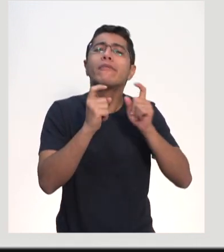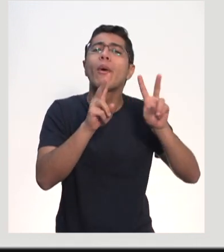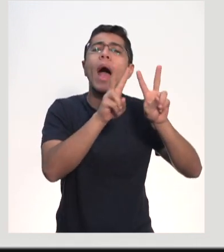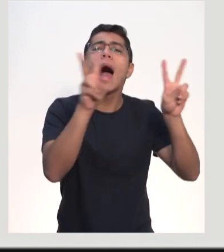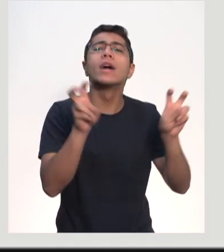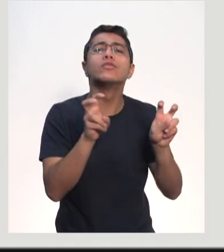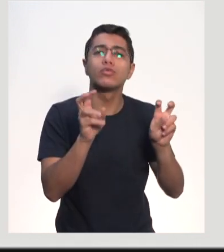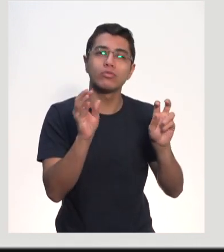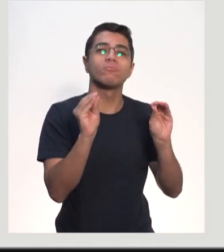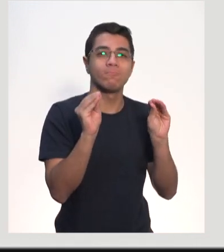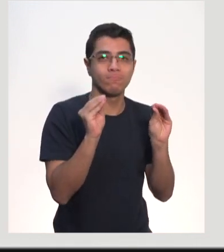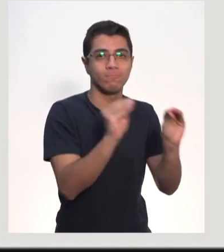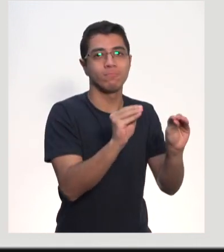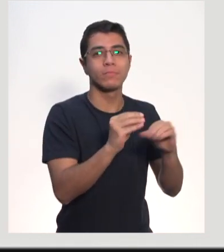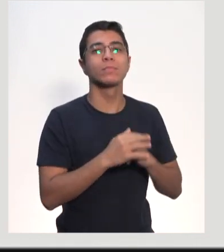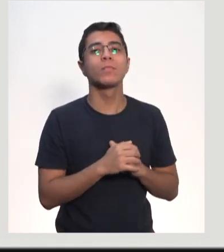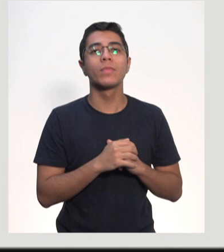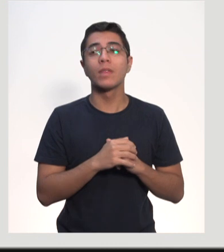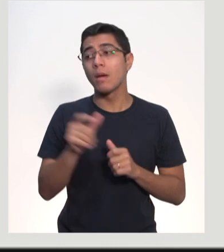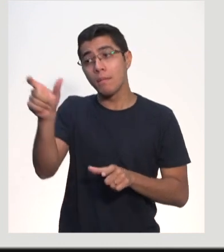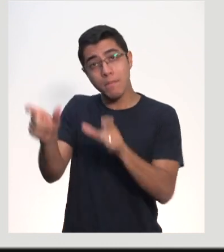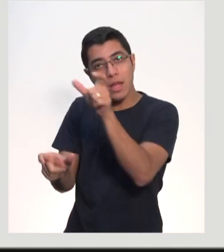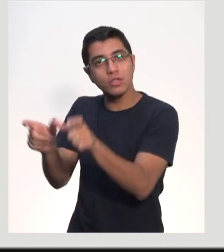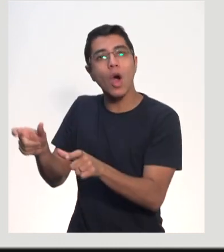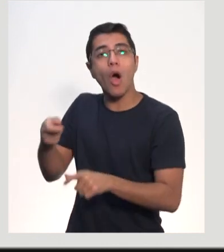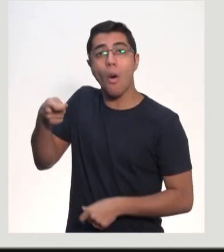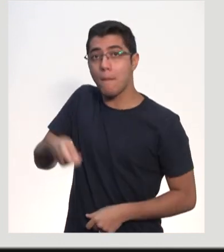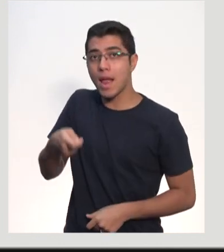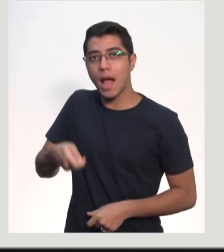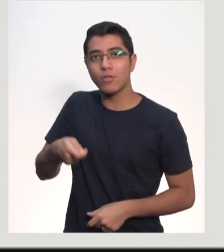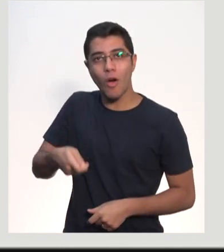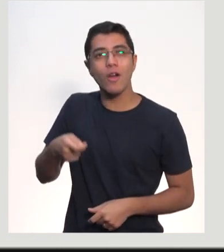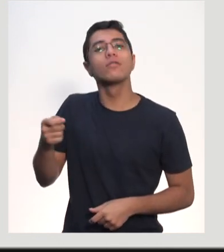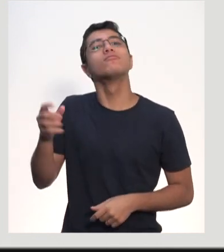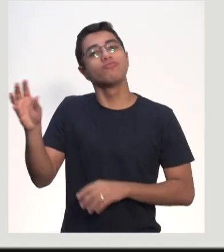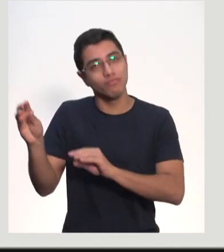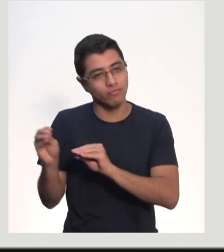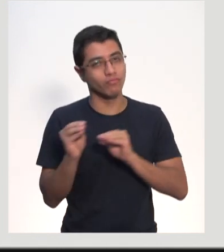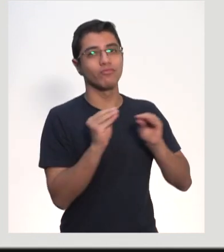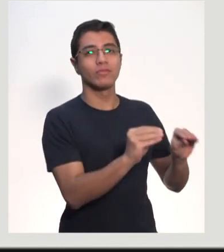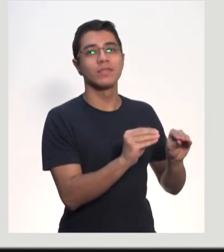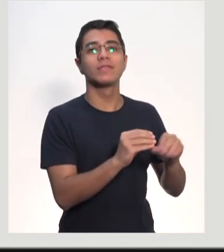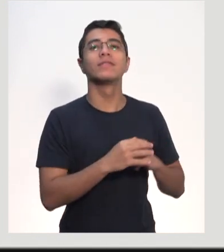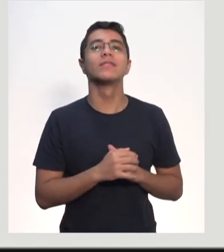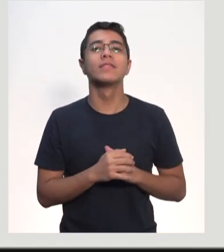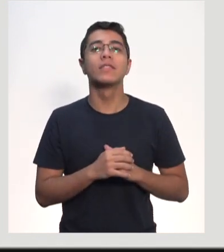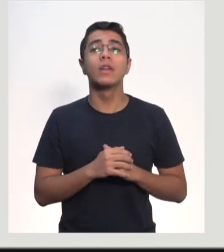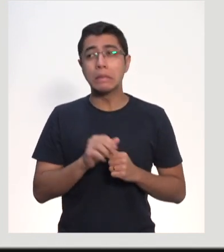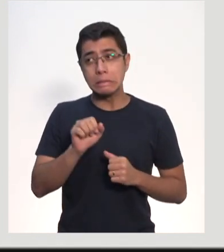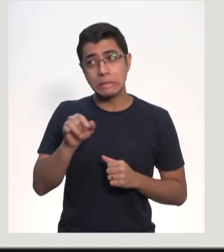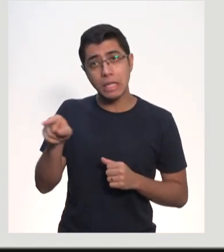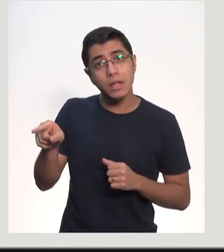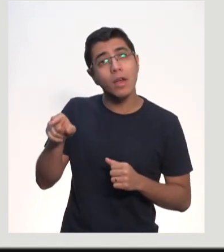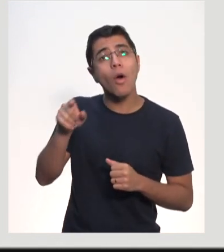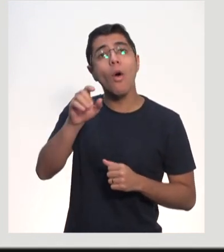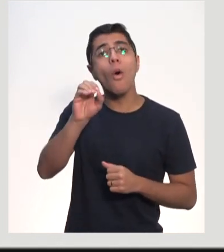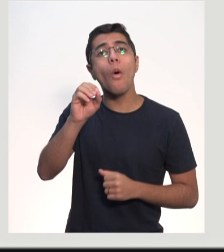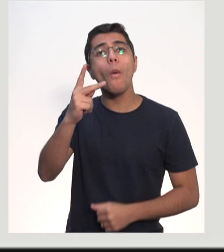adicione os participantes que são obrigatórios. Caso tenha participantes opcionais, é só clicar em Opcional.